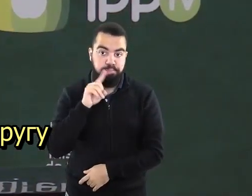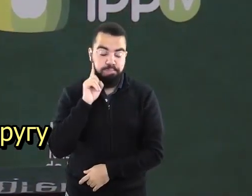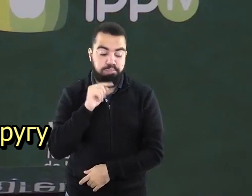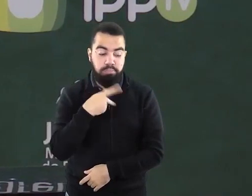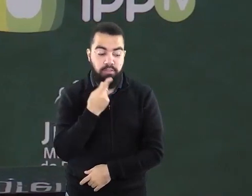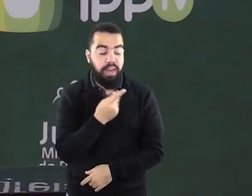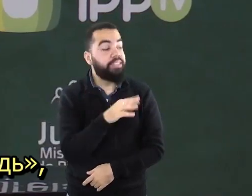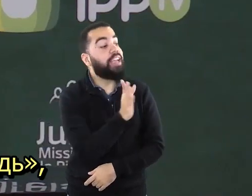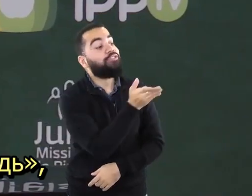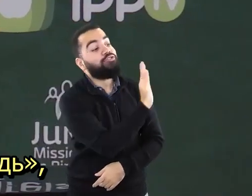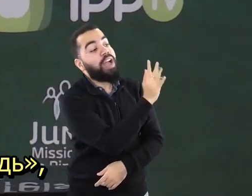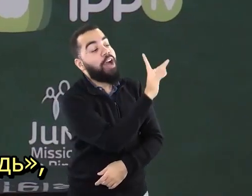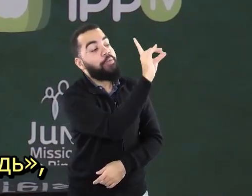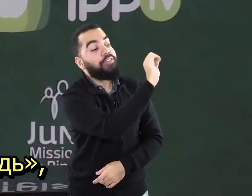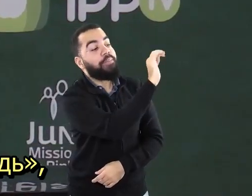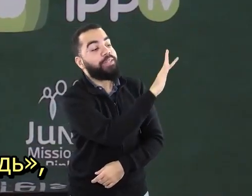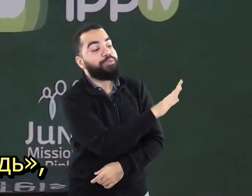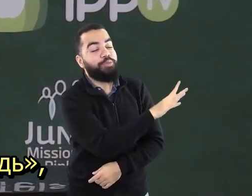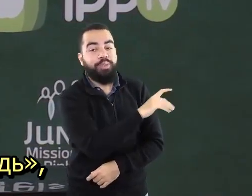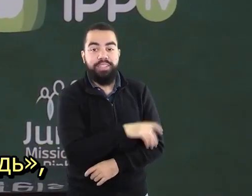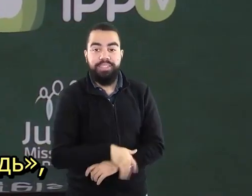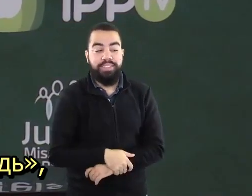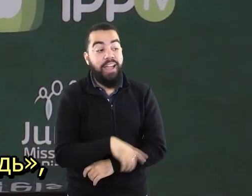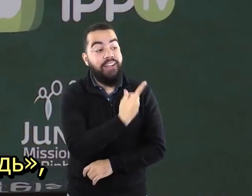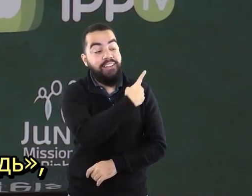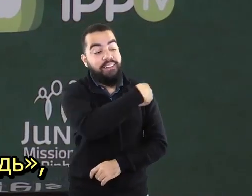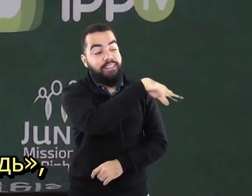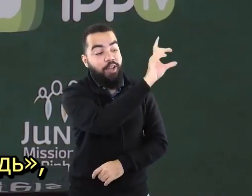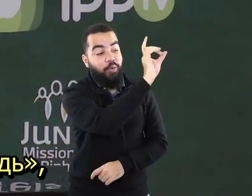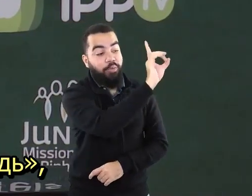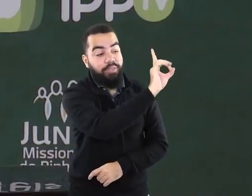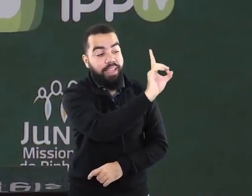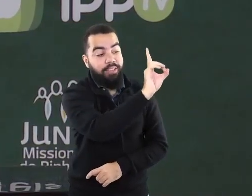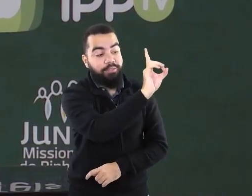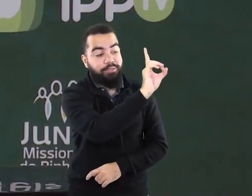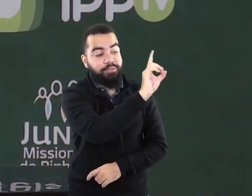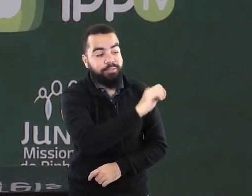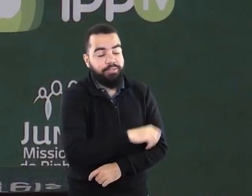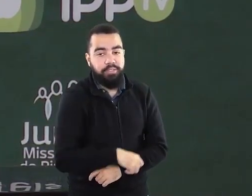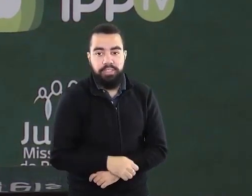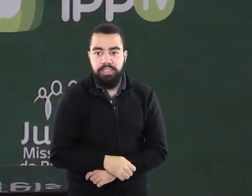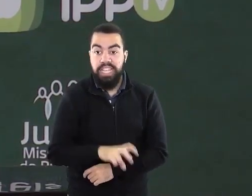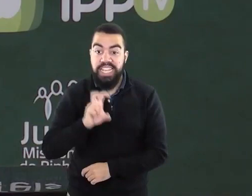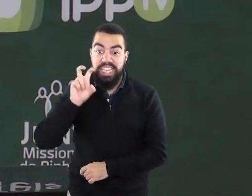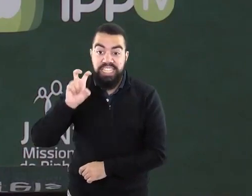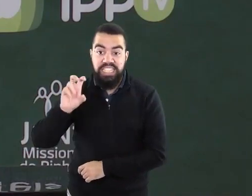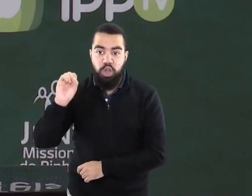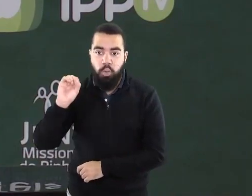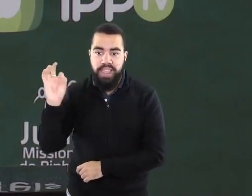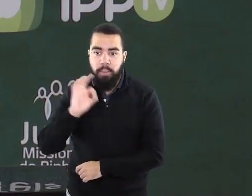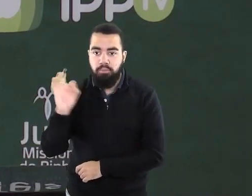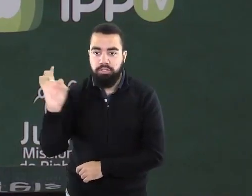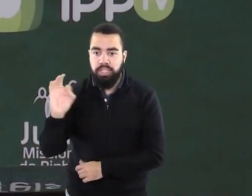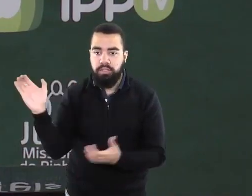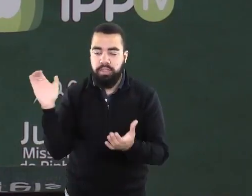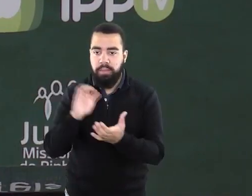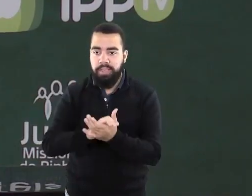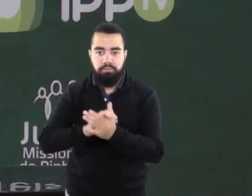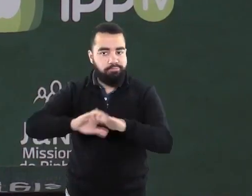tchau, Deus te abençoe, vai com Deus, 50% dos casamentos não terminariam.